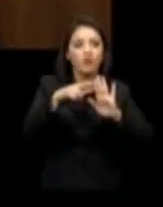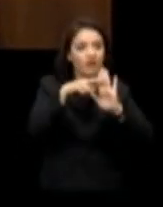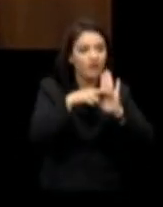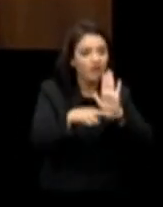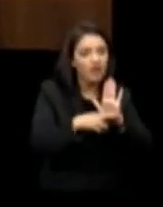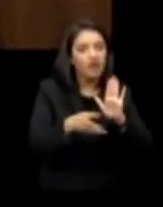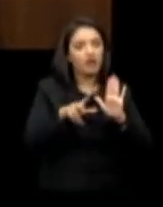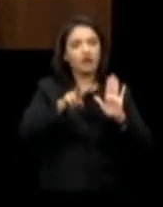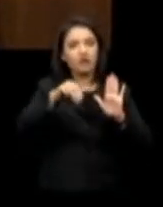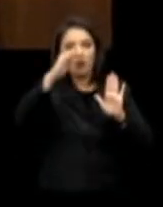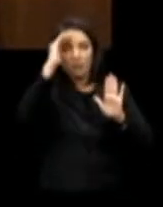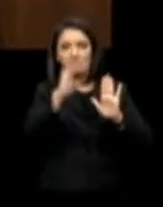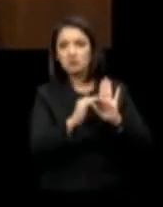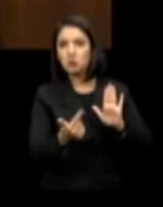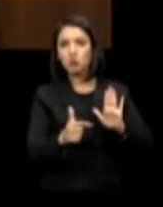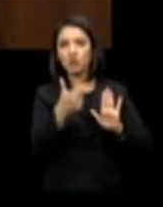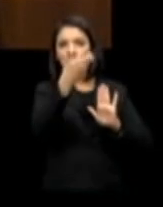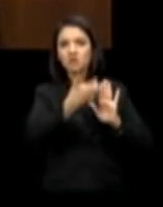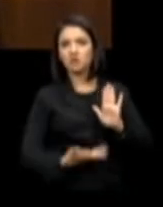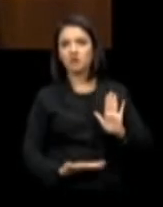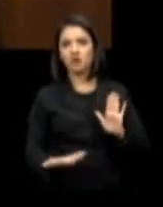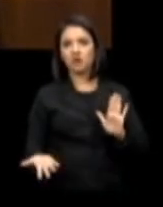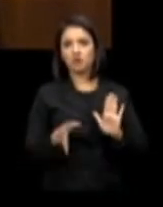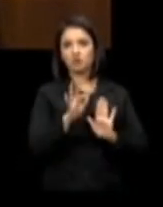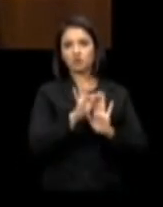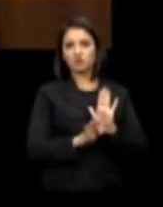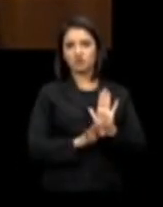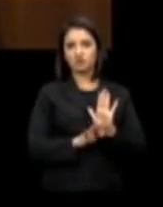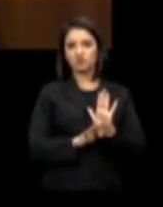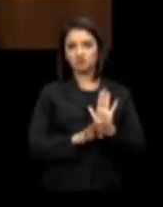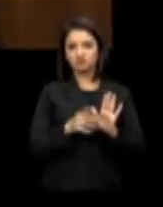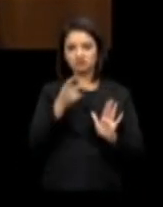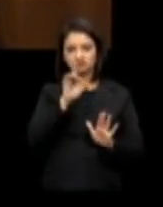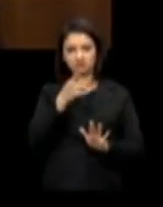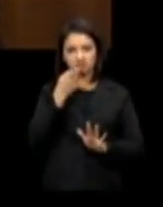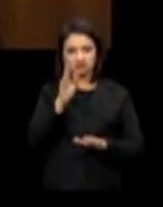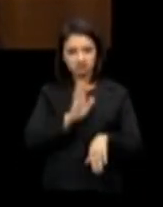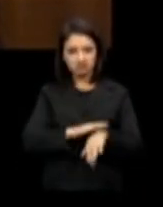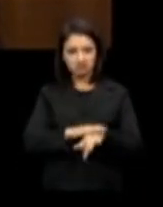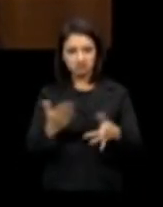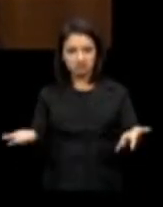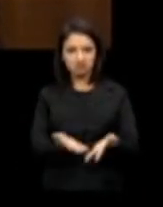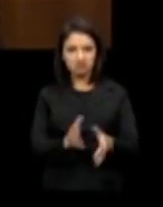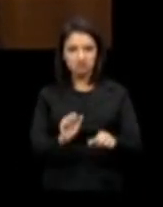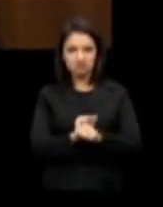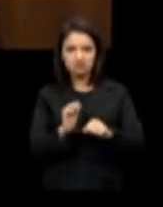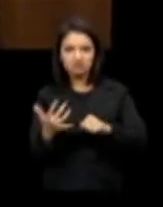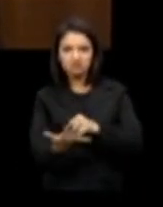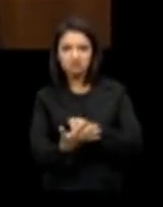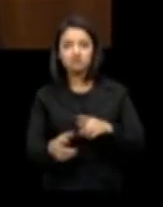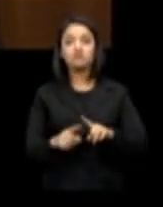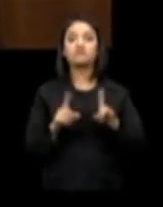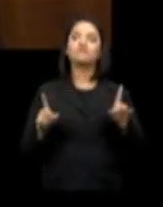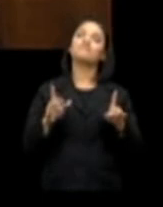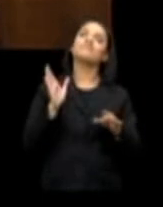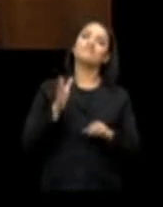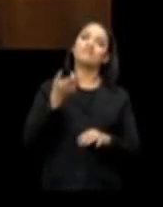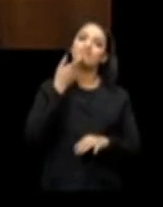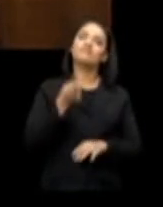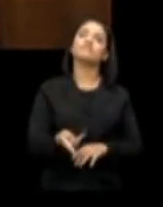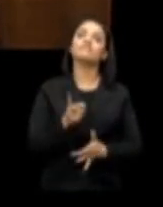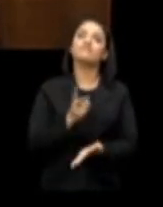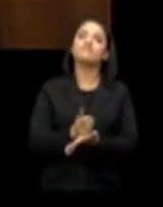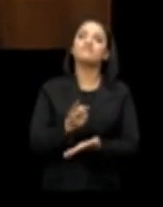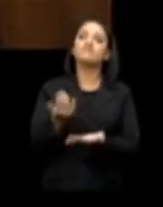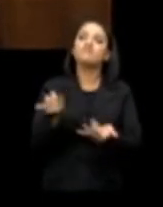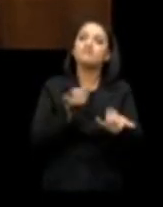utilizados para fins de estatística oficial na época da pandemia. Já sob o prisma da necessidade, embora nas informações